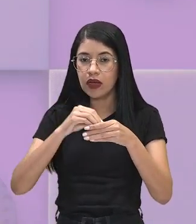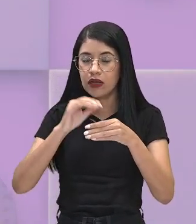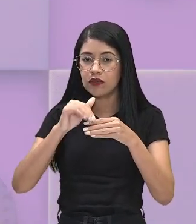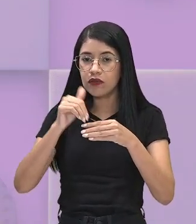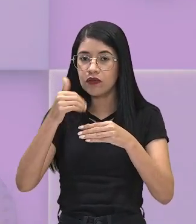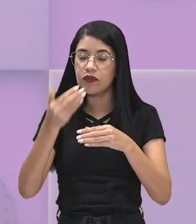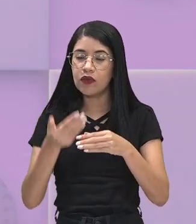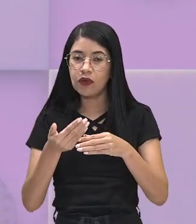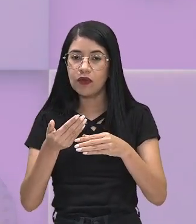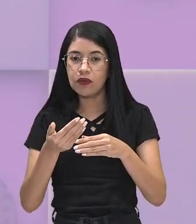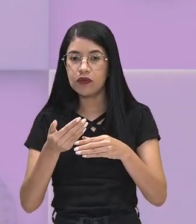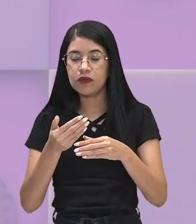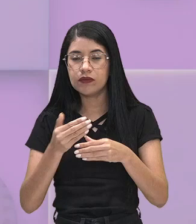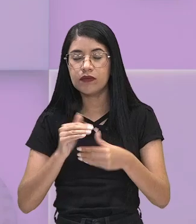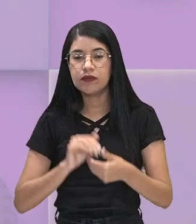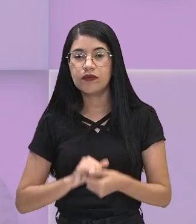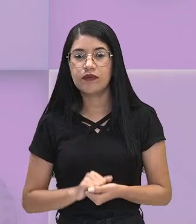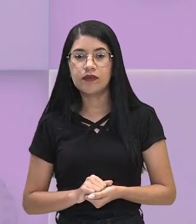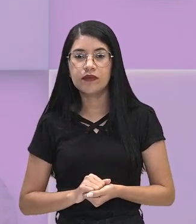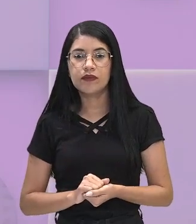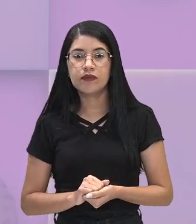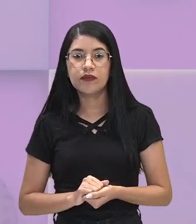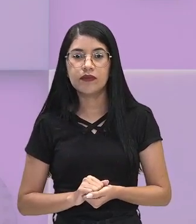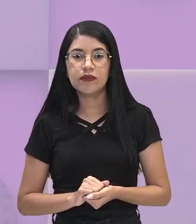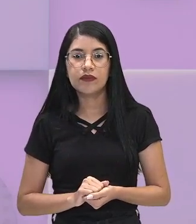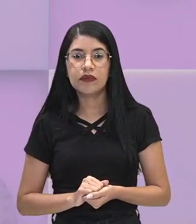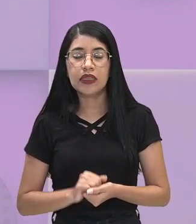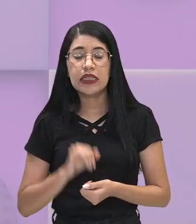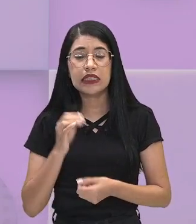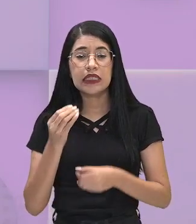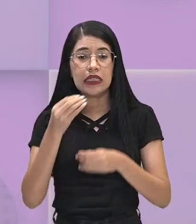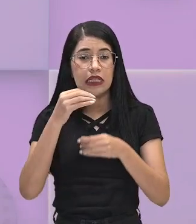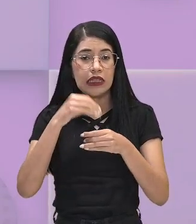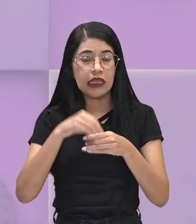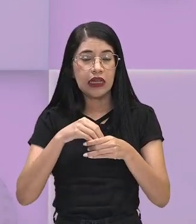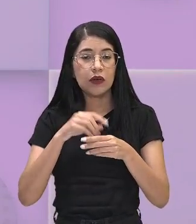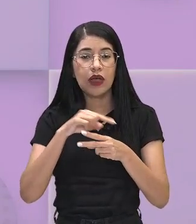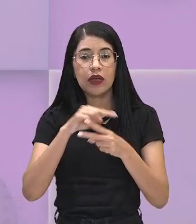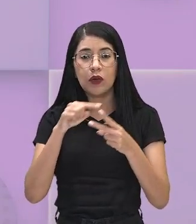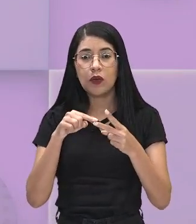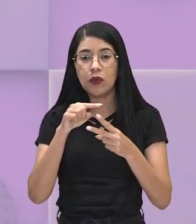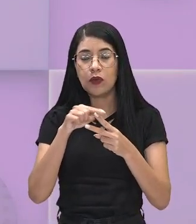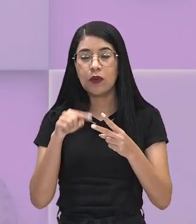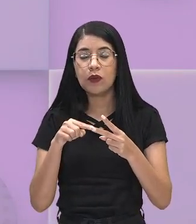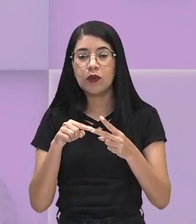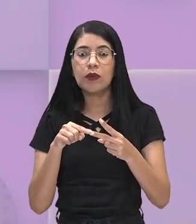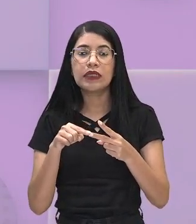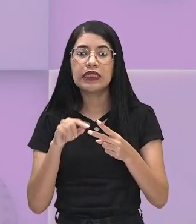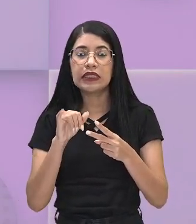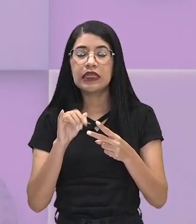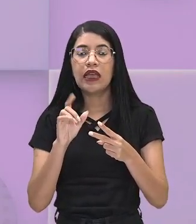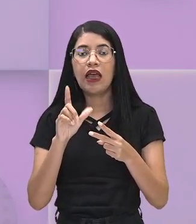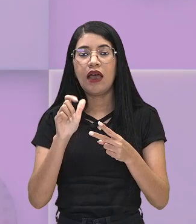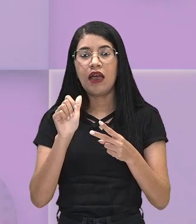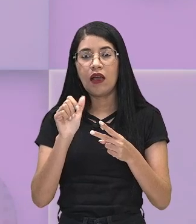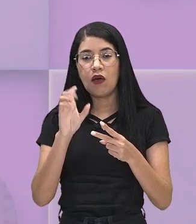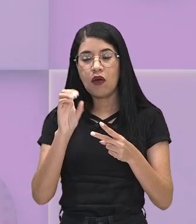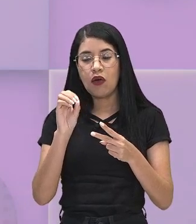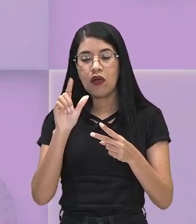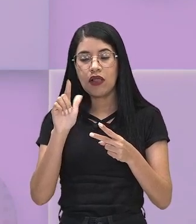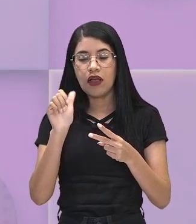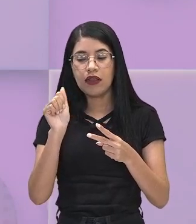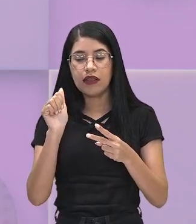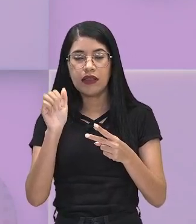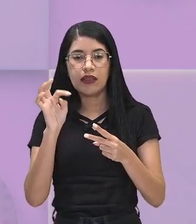ou externos ao que eu quero. Se os ângulos estão internos, eu vou ter que ver se eles são internos